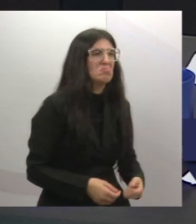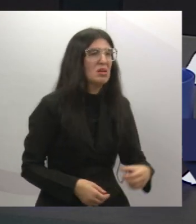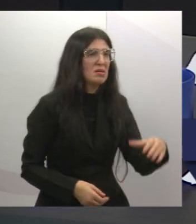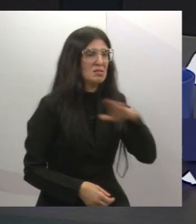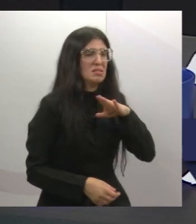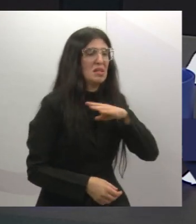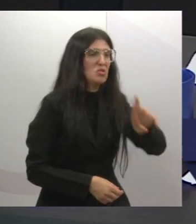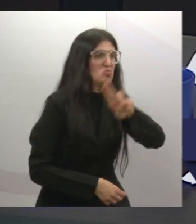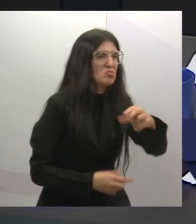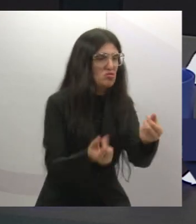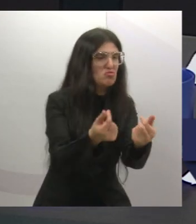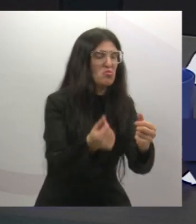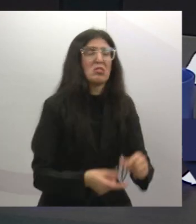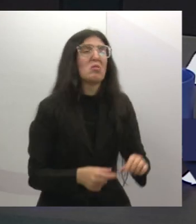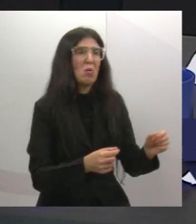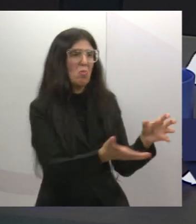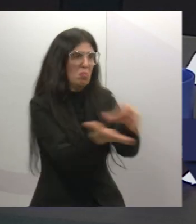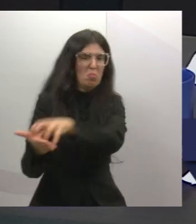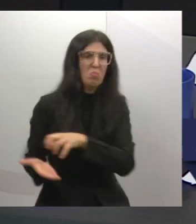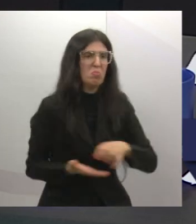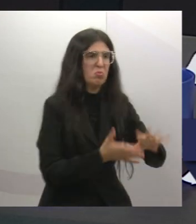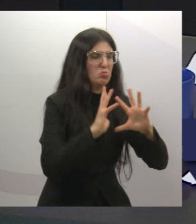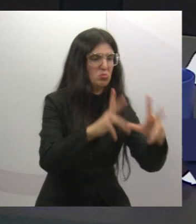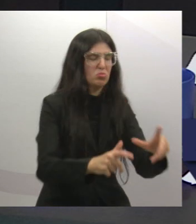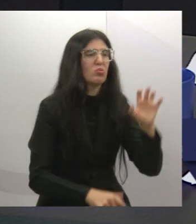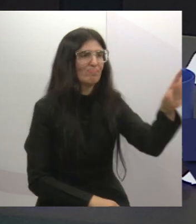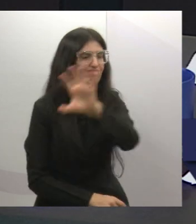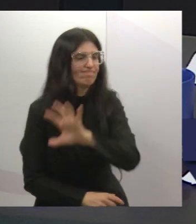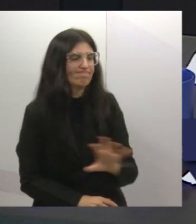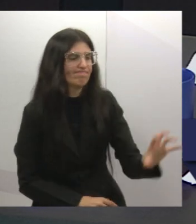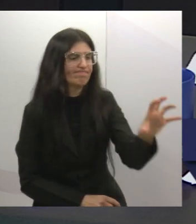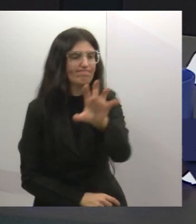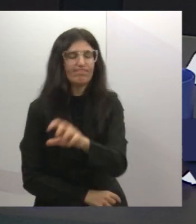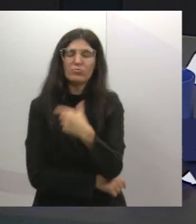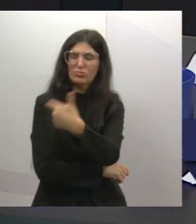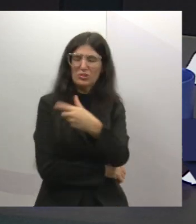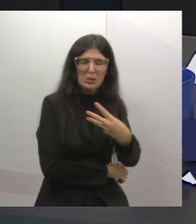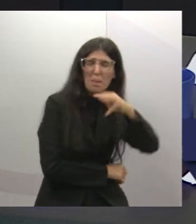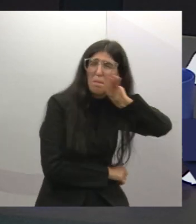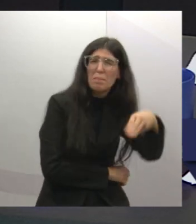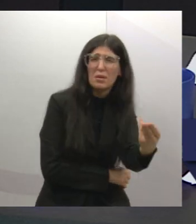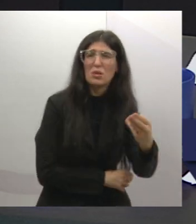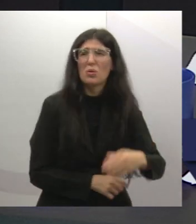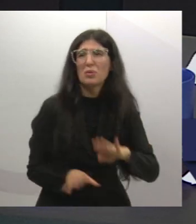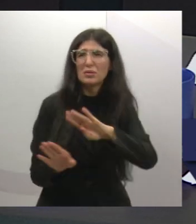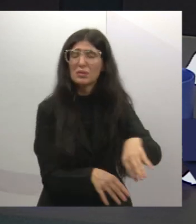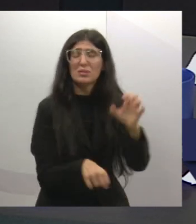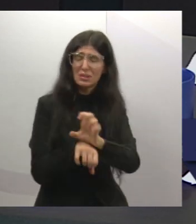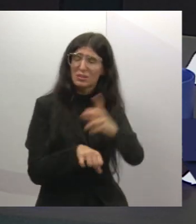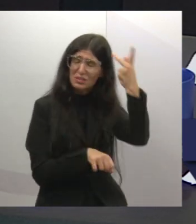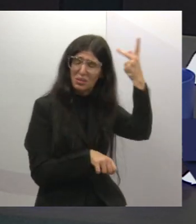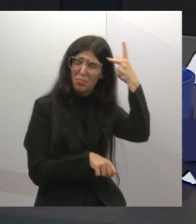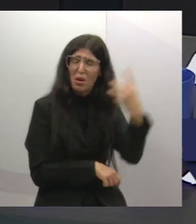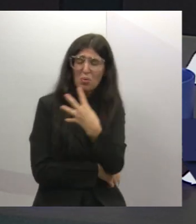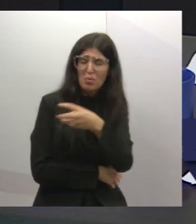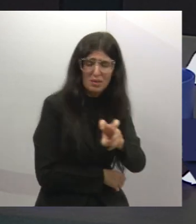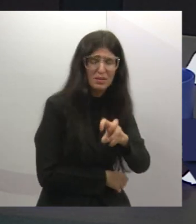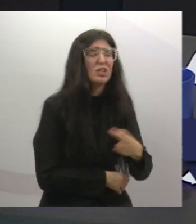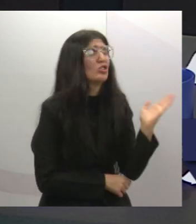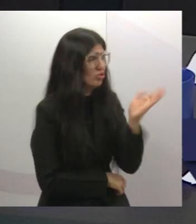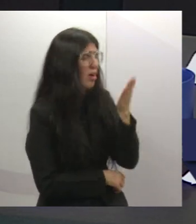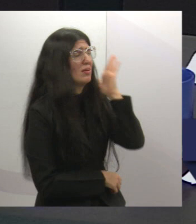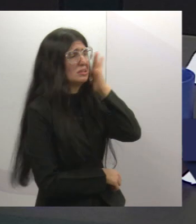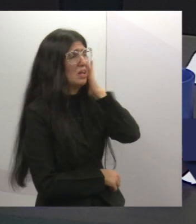bem definidos, são 23 milhões. Isso. Para os municípios do estado de São Paulo, é 645. Então, a gente já sabe